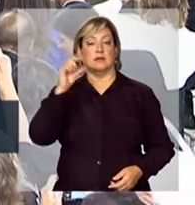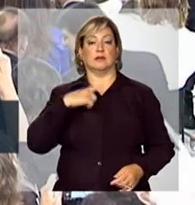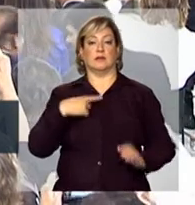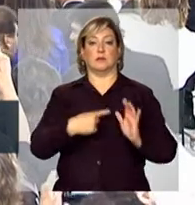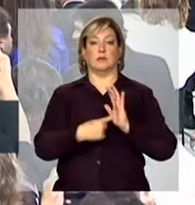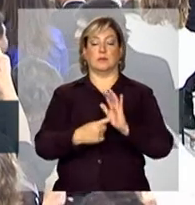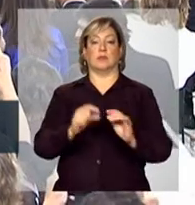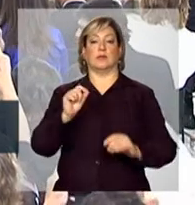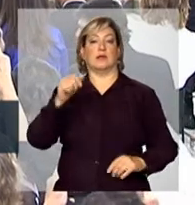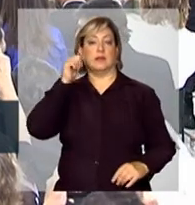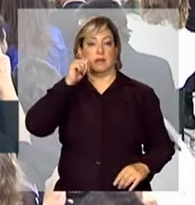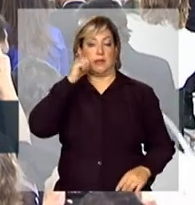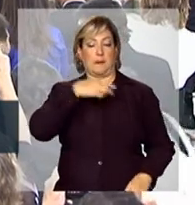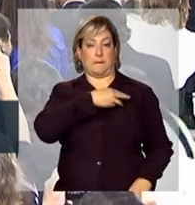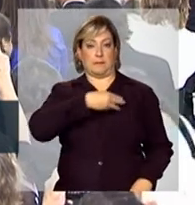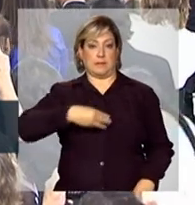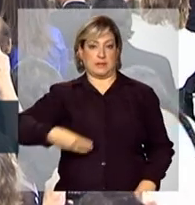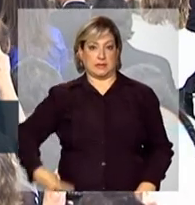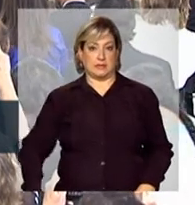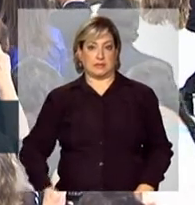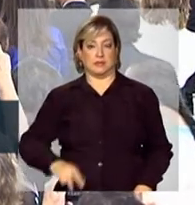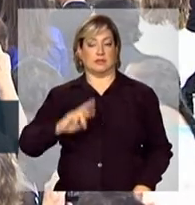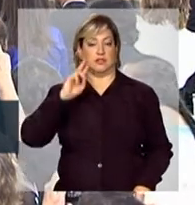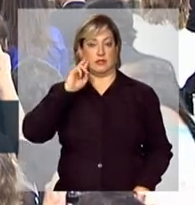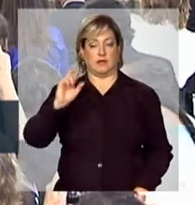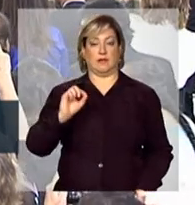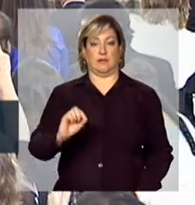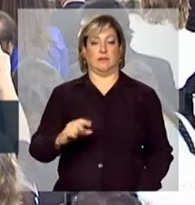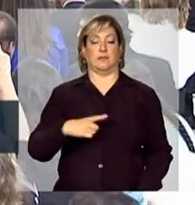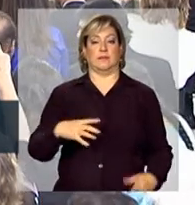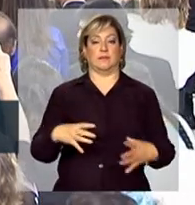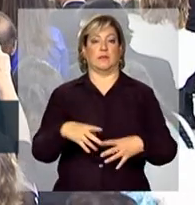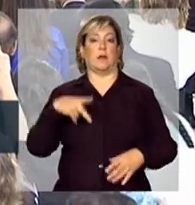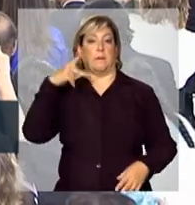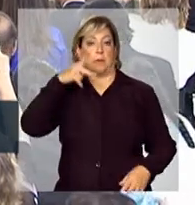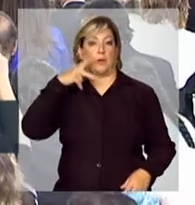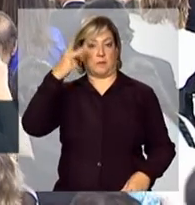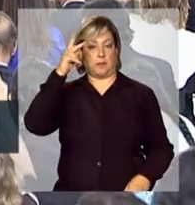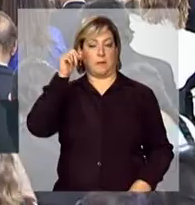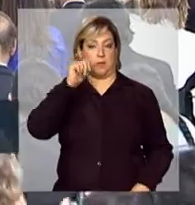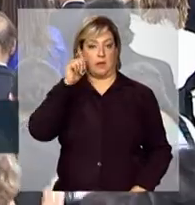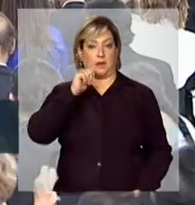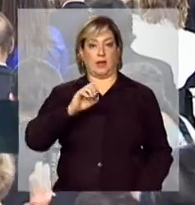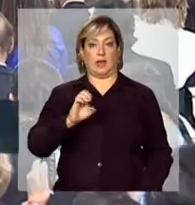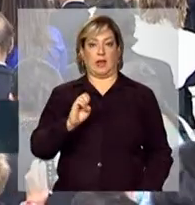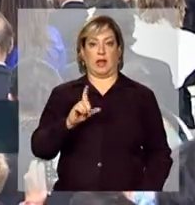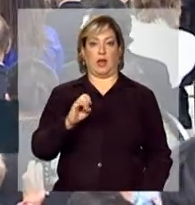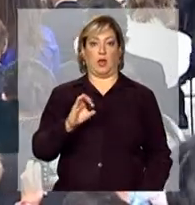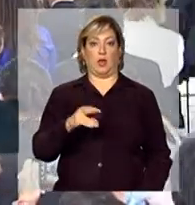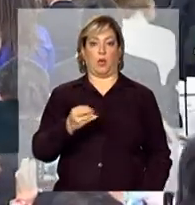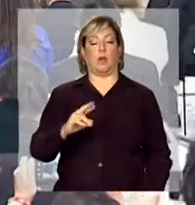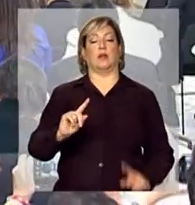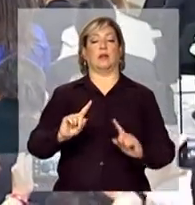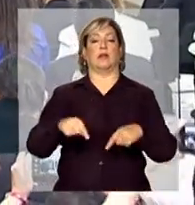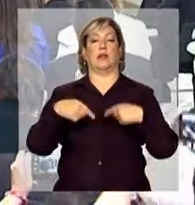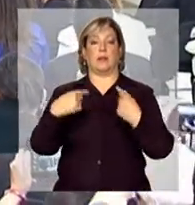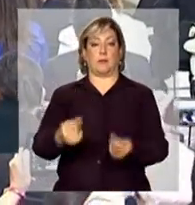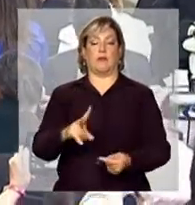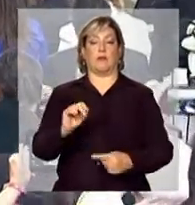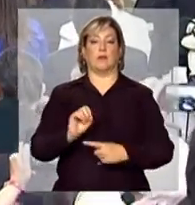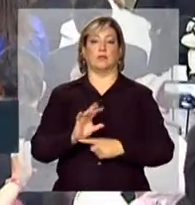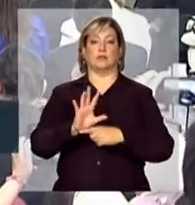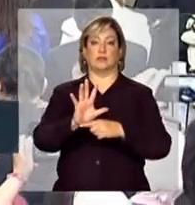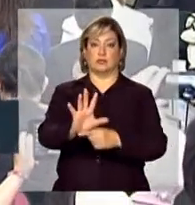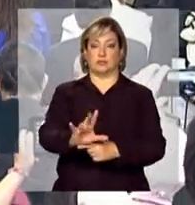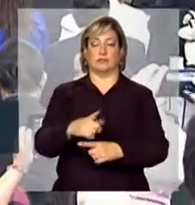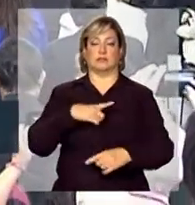a apresentação da ministra-chefe da Secretaria de políticas para as mulheres Eleonora menicucci e será seguida da exibição